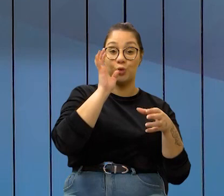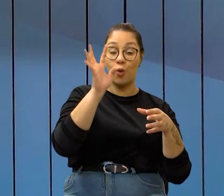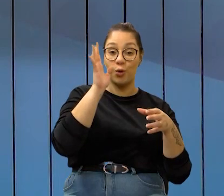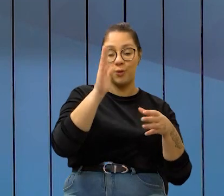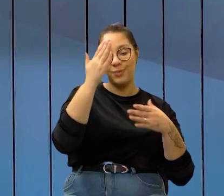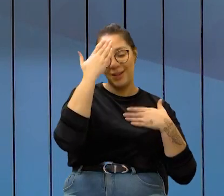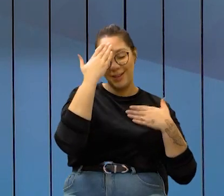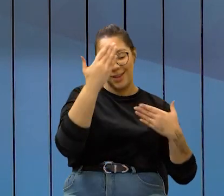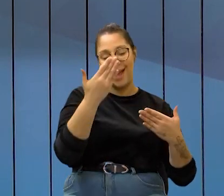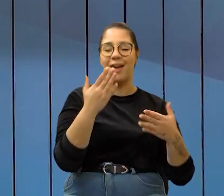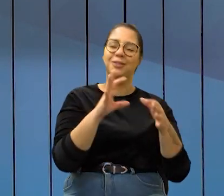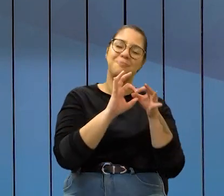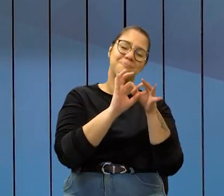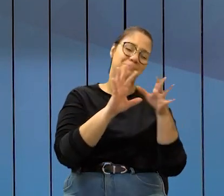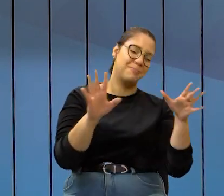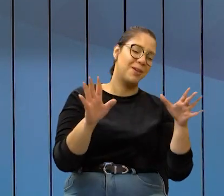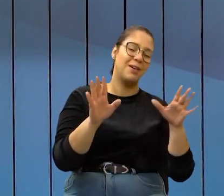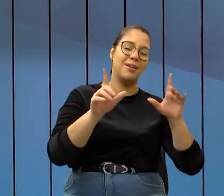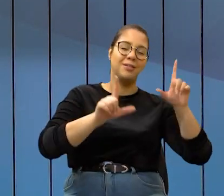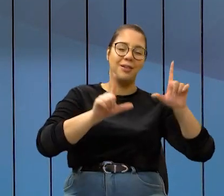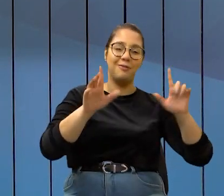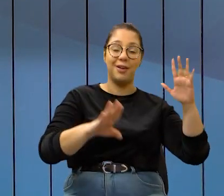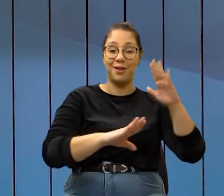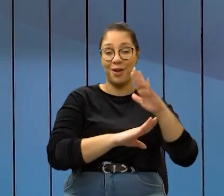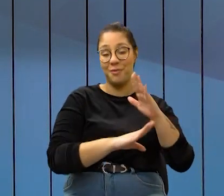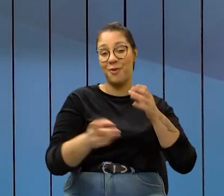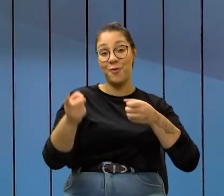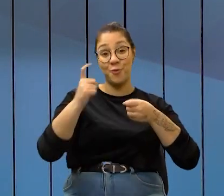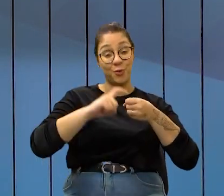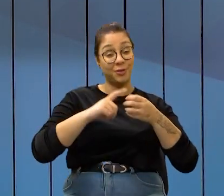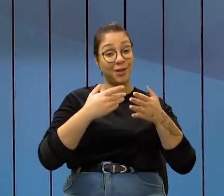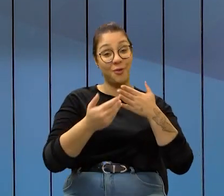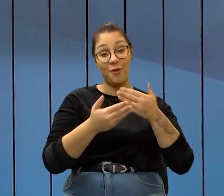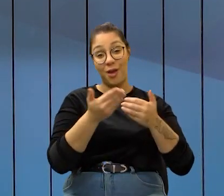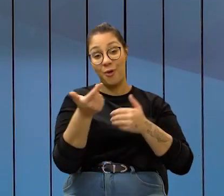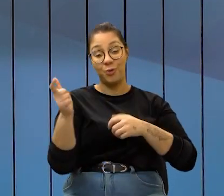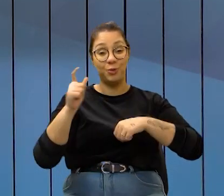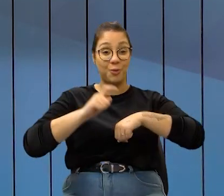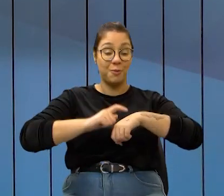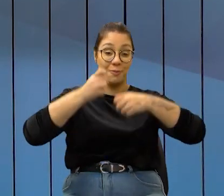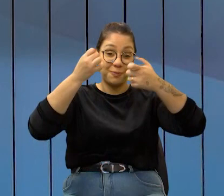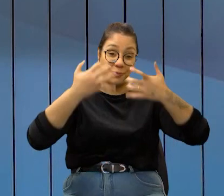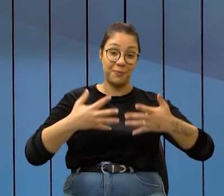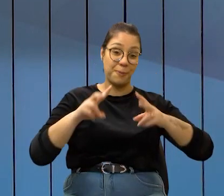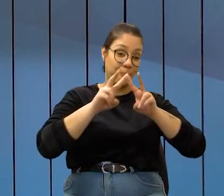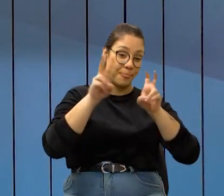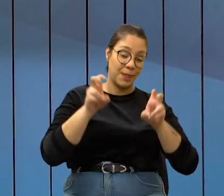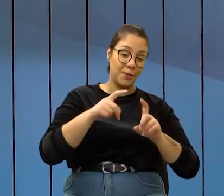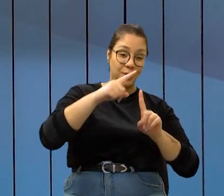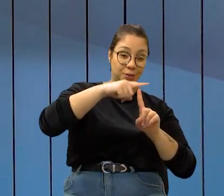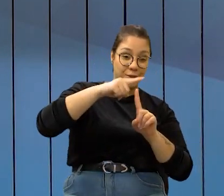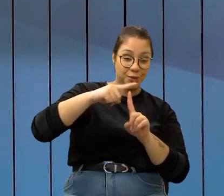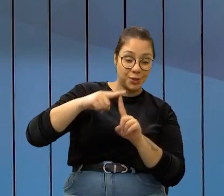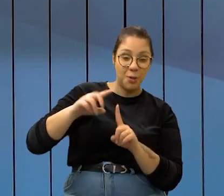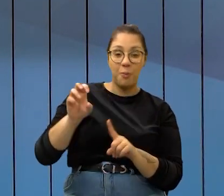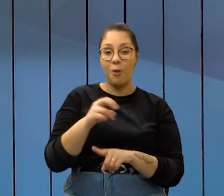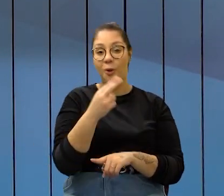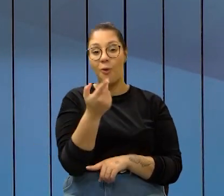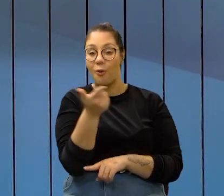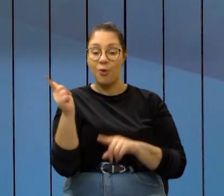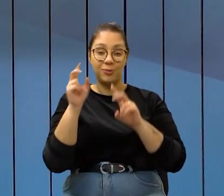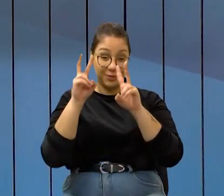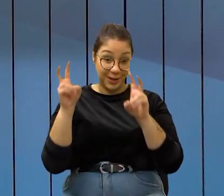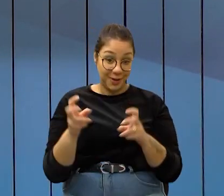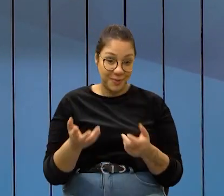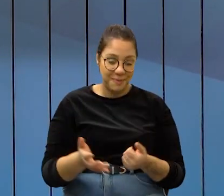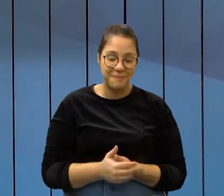pelas informações. A TV Câmara fica de portas abertas para você voltar outro momento a gente falar sobre cada tipo ou sobre